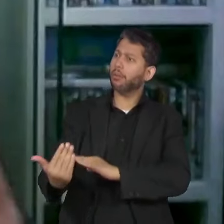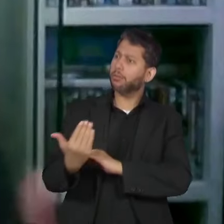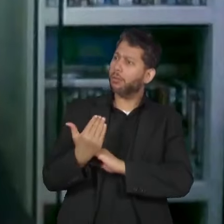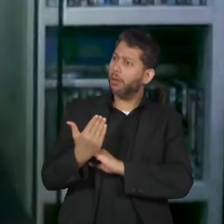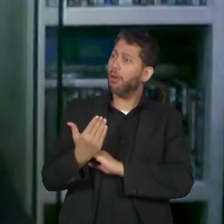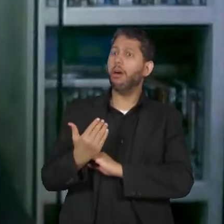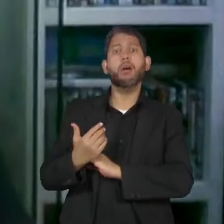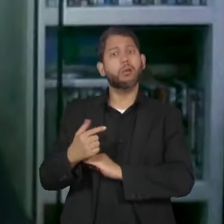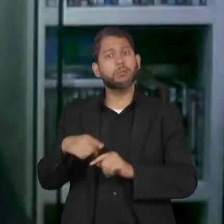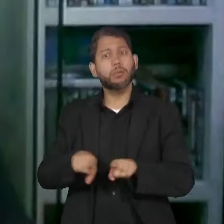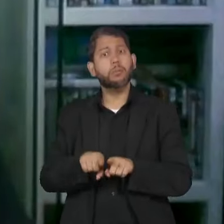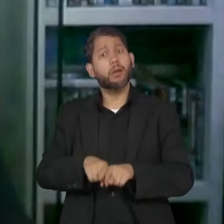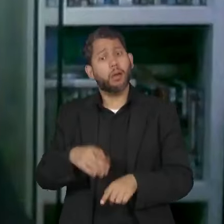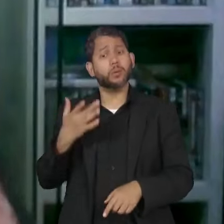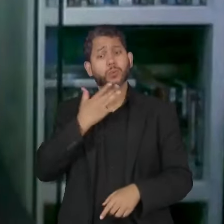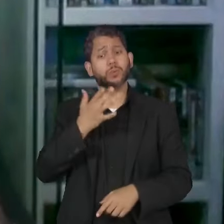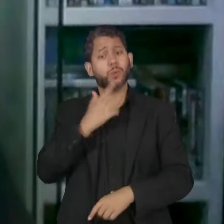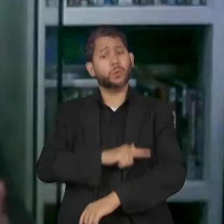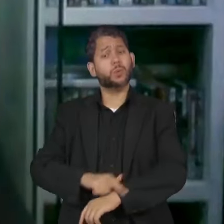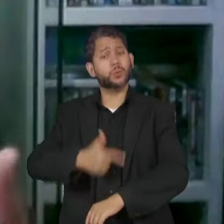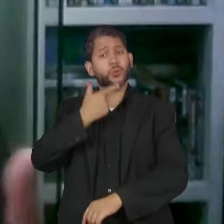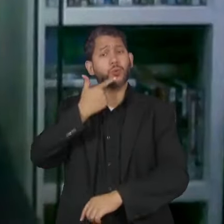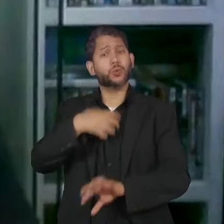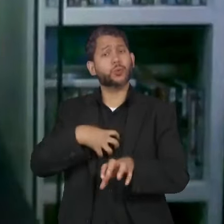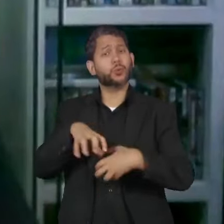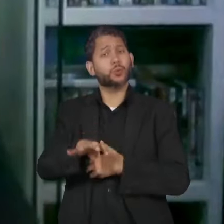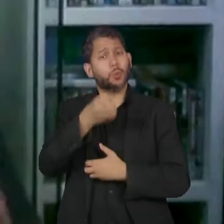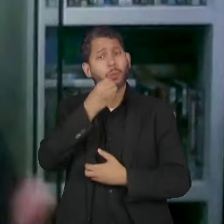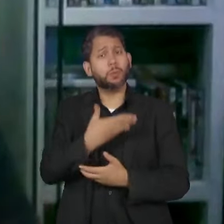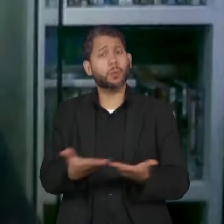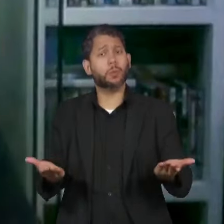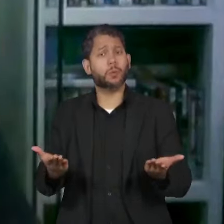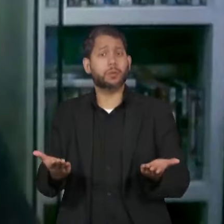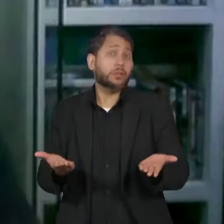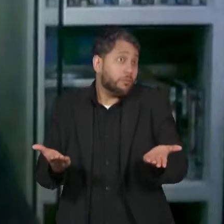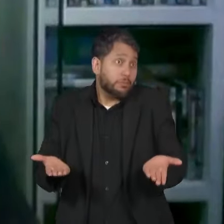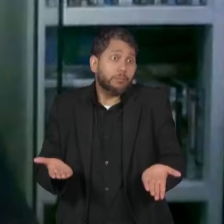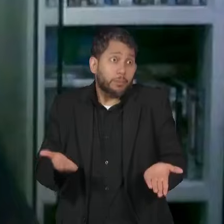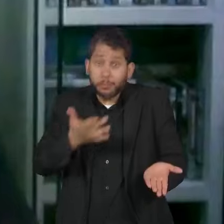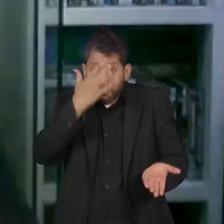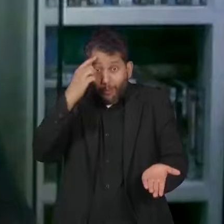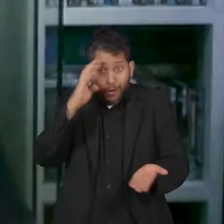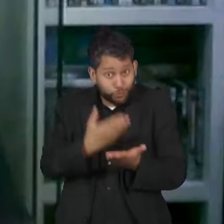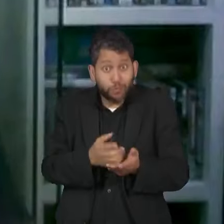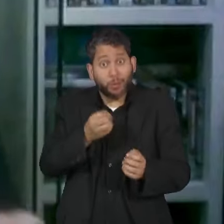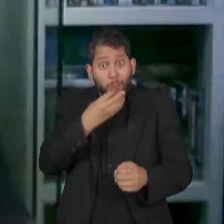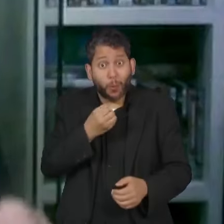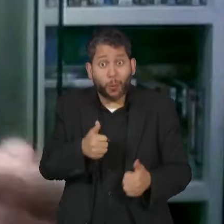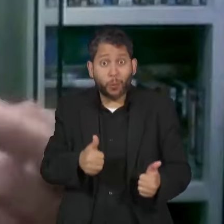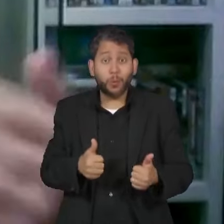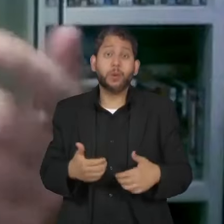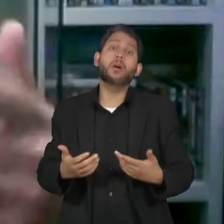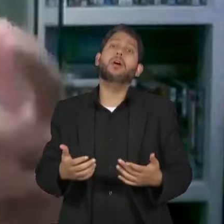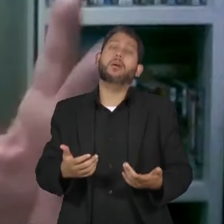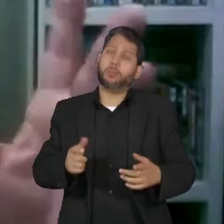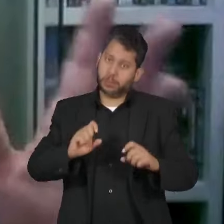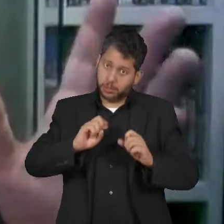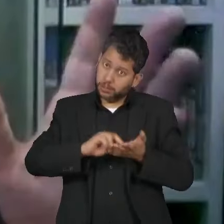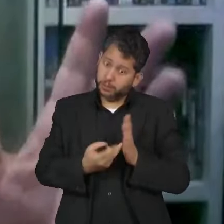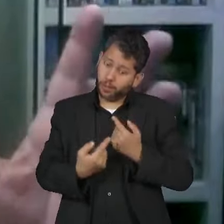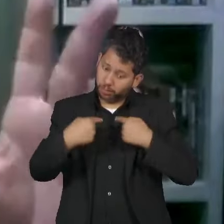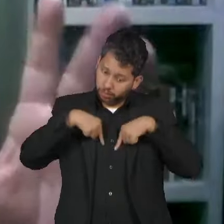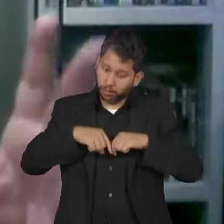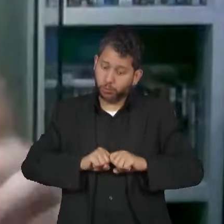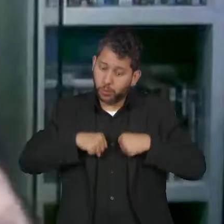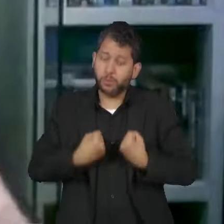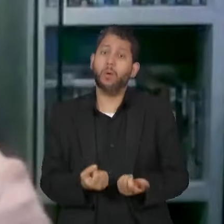gentil. É gostoso ser gentil. Ser gentil é bom, por incrível que pareça. É um trabalho a mais, que as pessoas que não